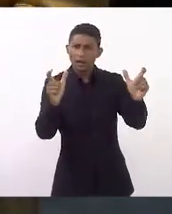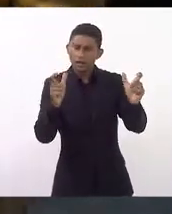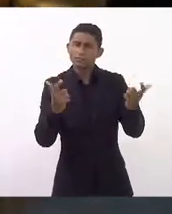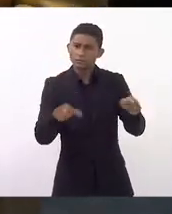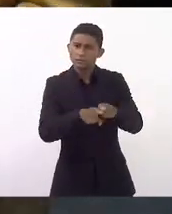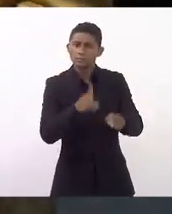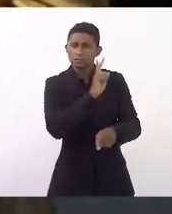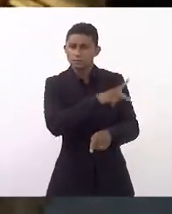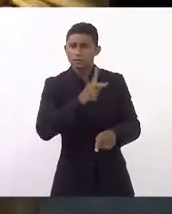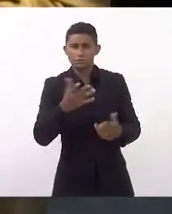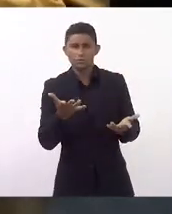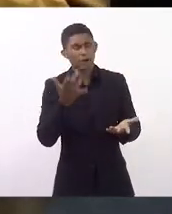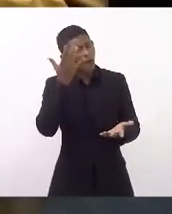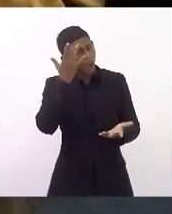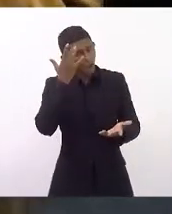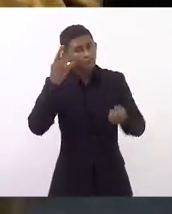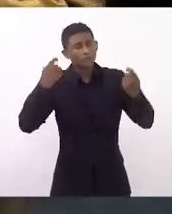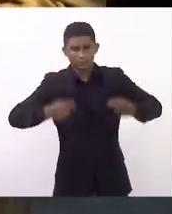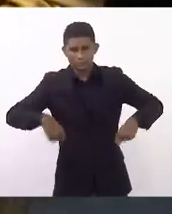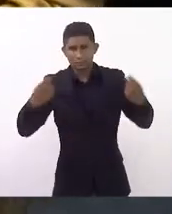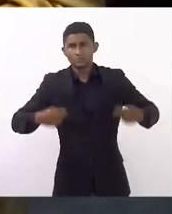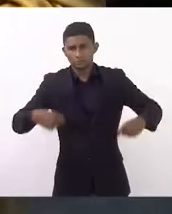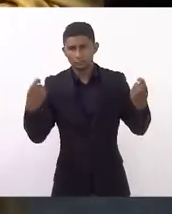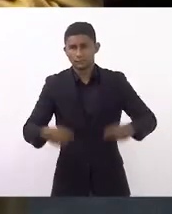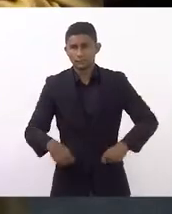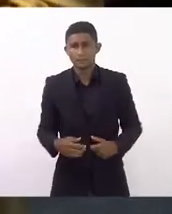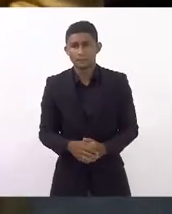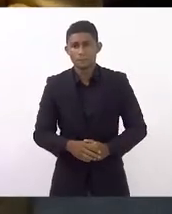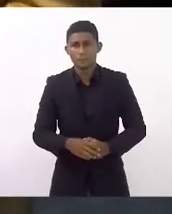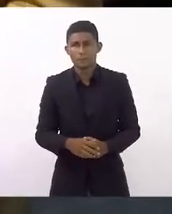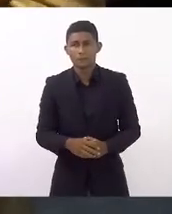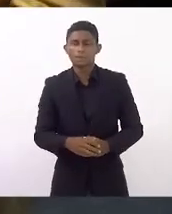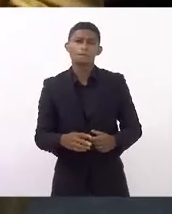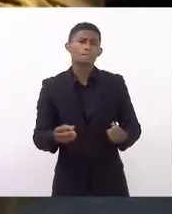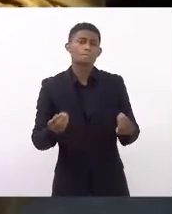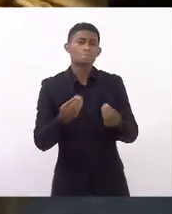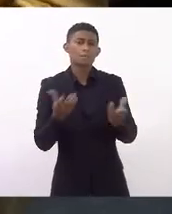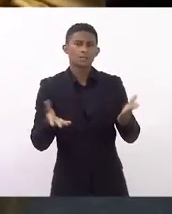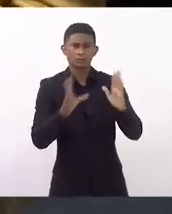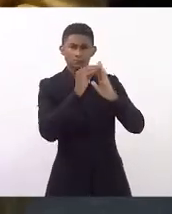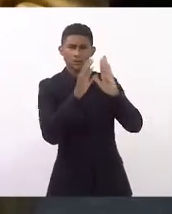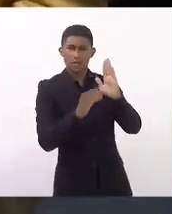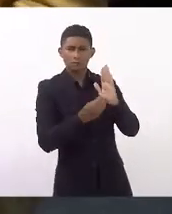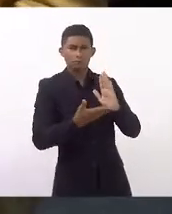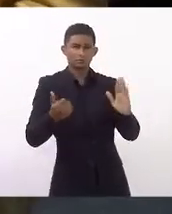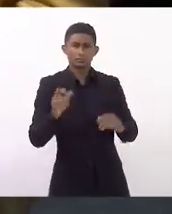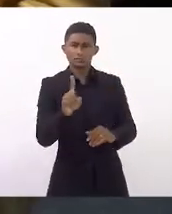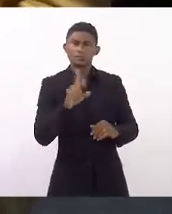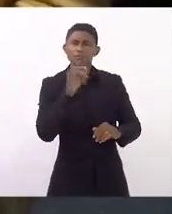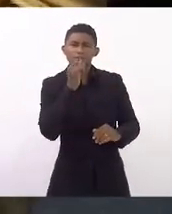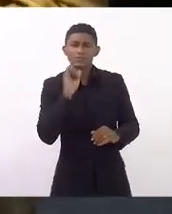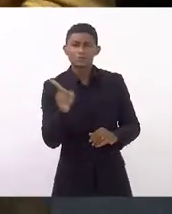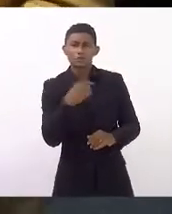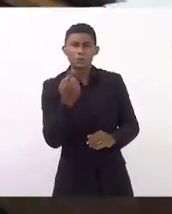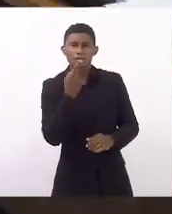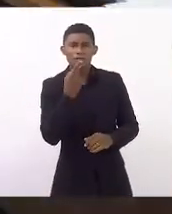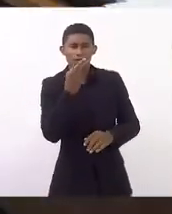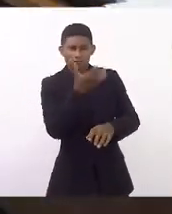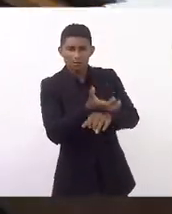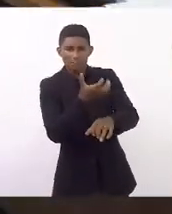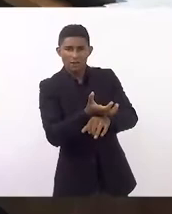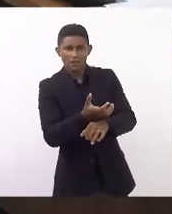isso poderia ser acrescentado, não tiraria o conteúdo. Mas então a gente vai discutir reforma curricular sem os